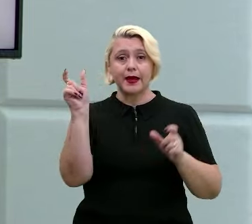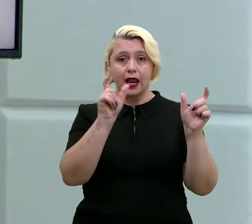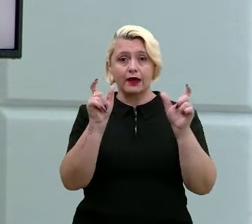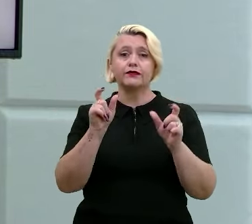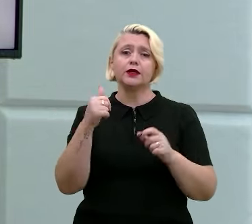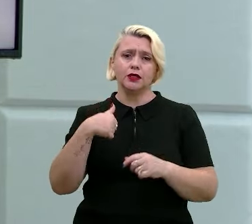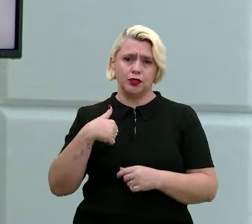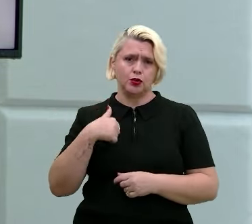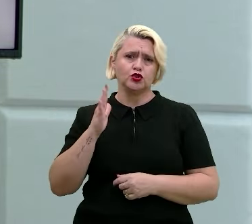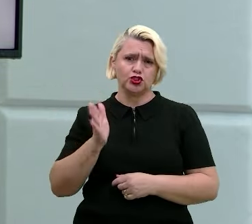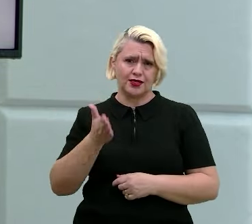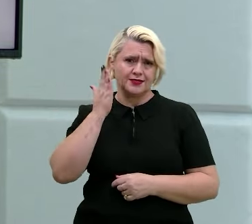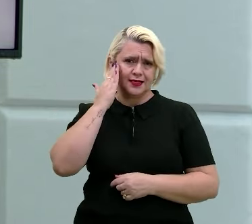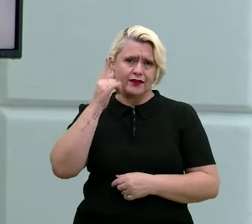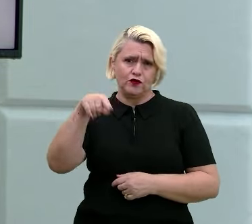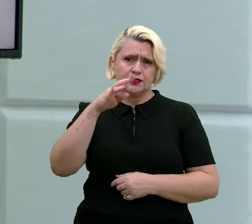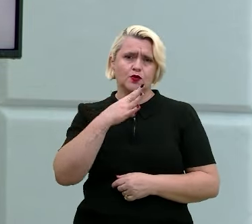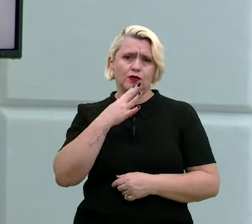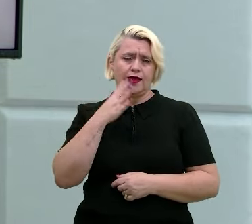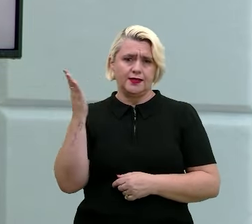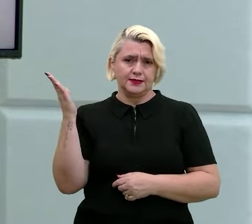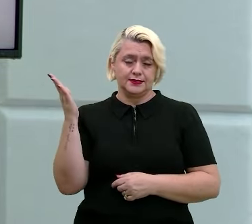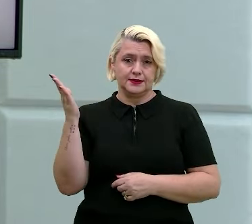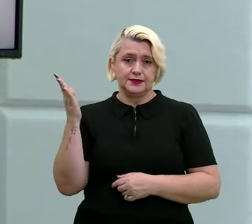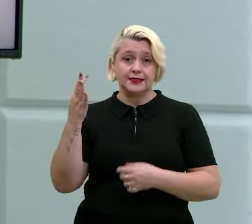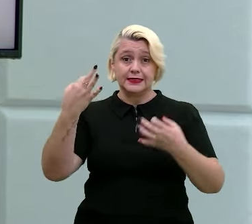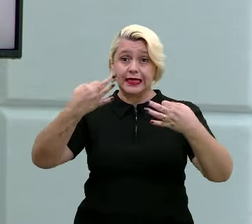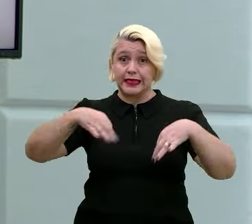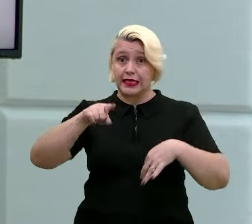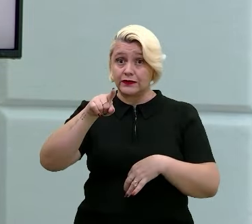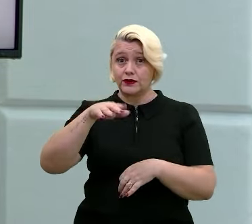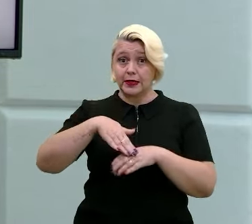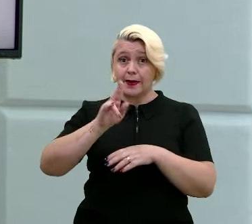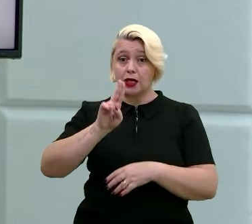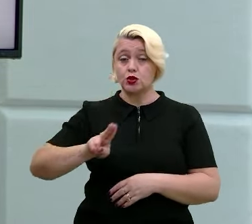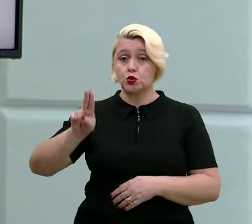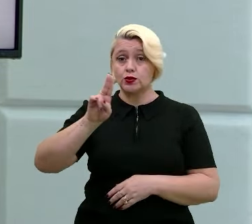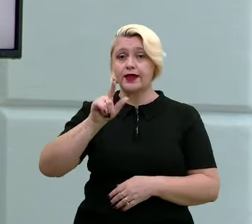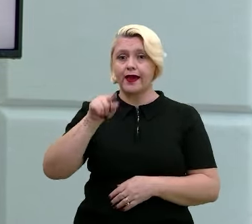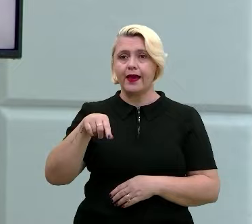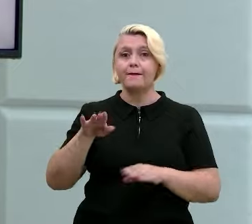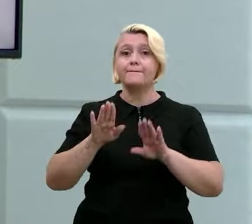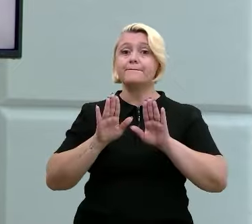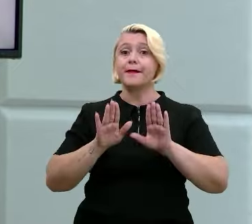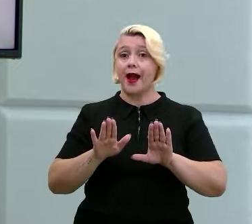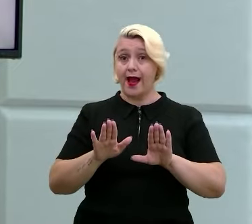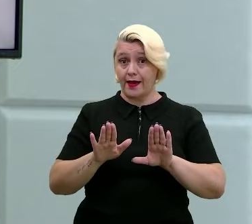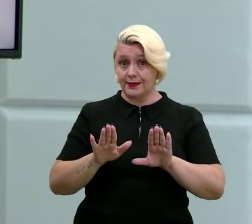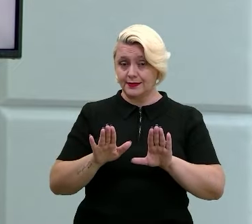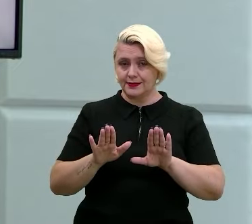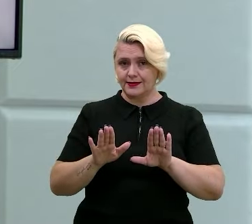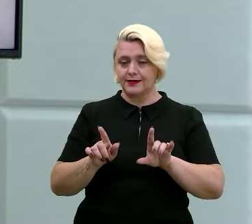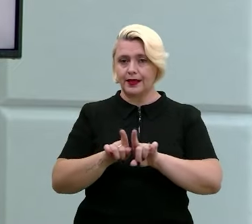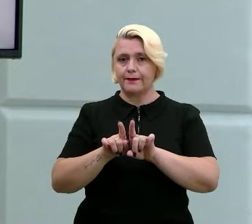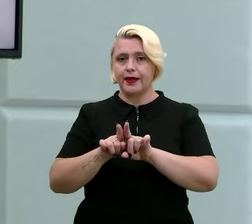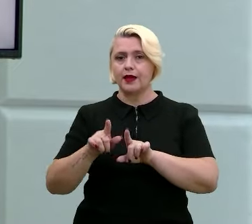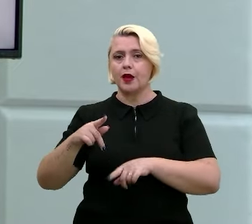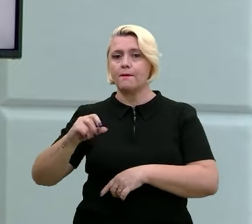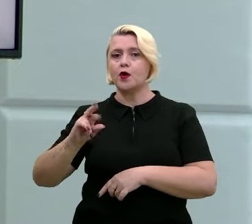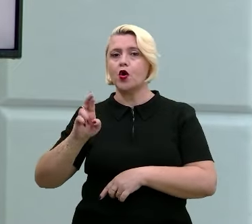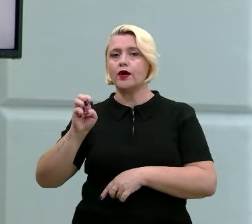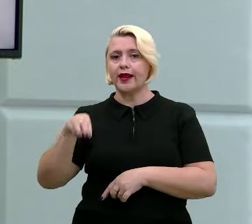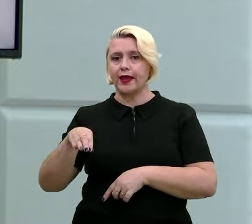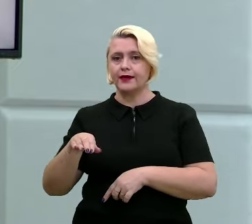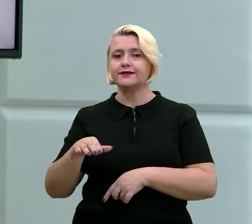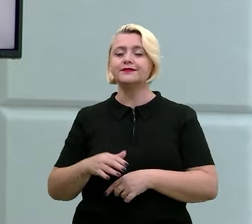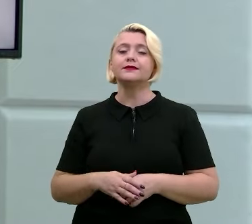também conhece. Com certeza, as que você mais usa são o mas e o porém. Mas tem